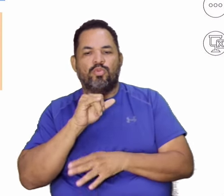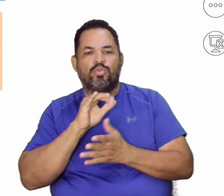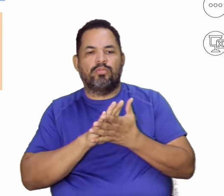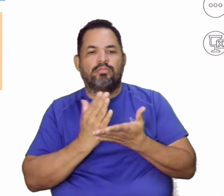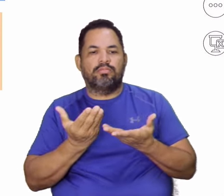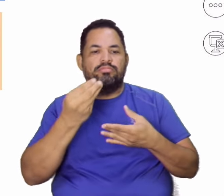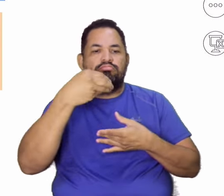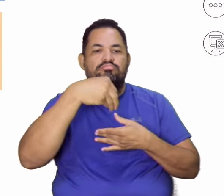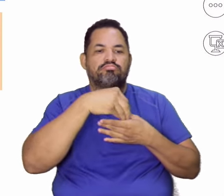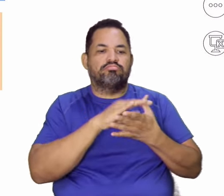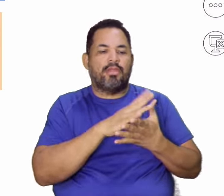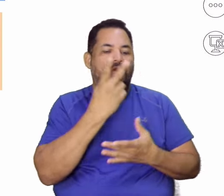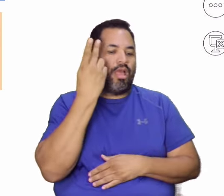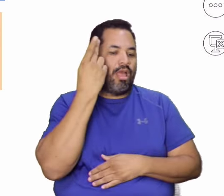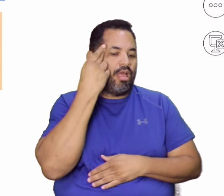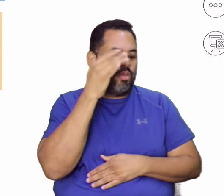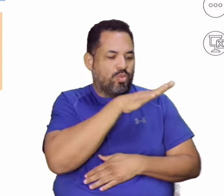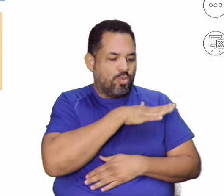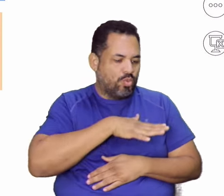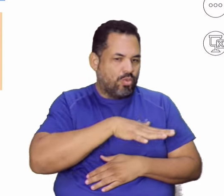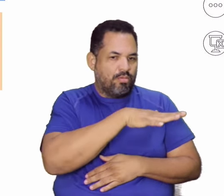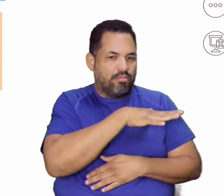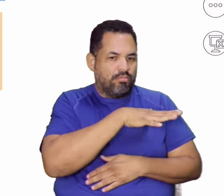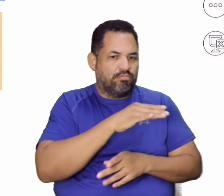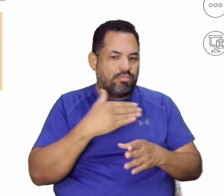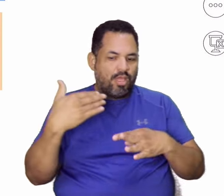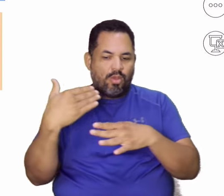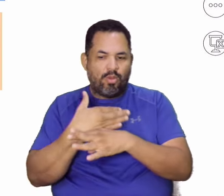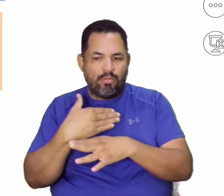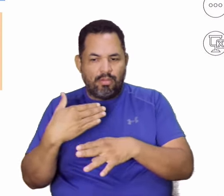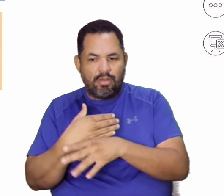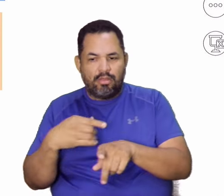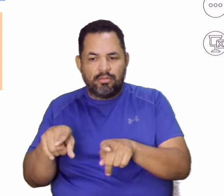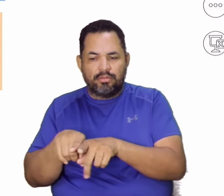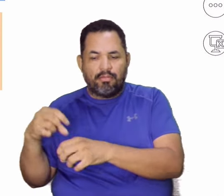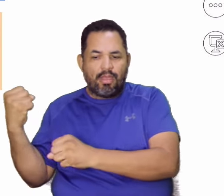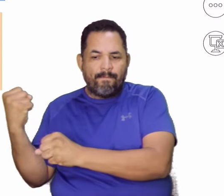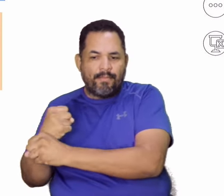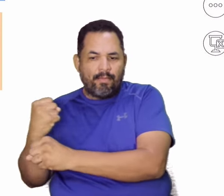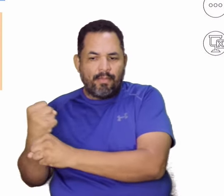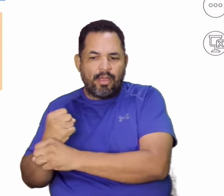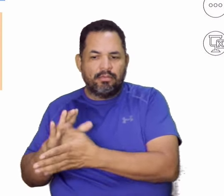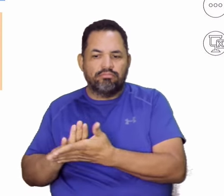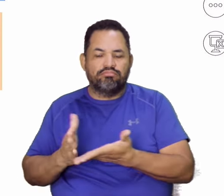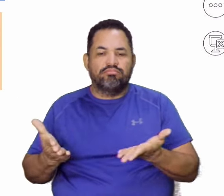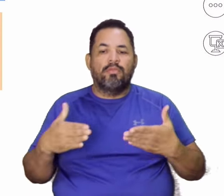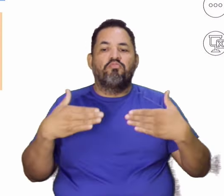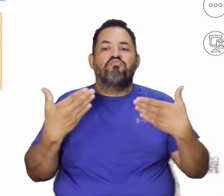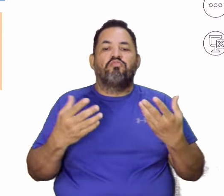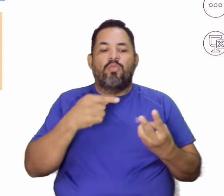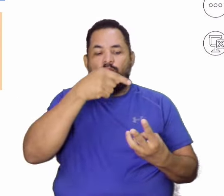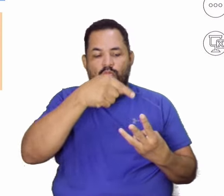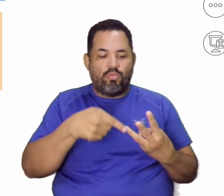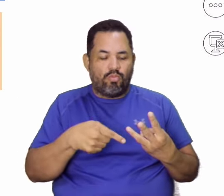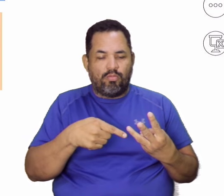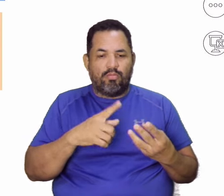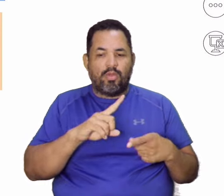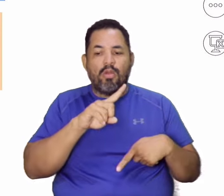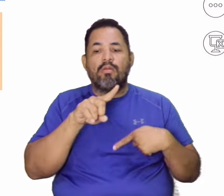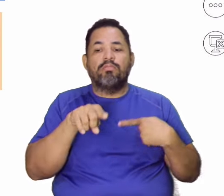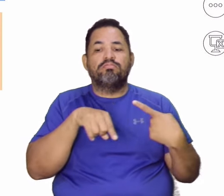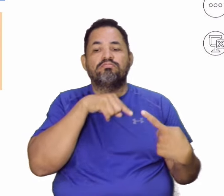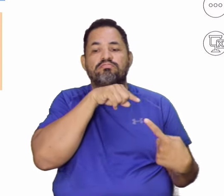urbano e também no meio artificial ok eu preciso observar aí quais são os fins né